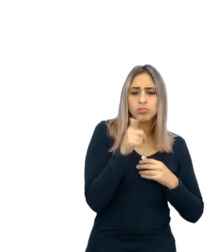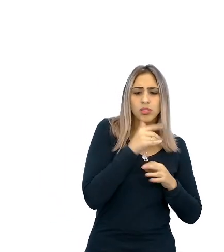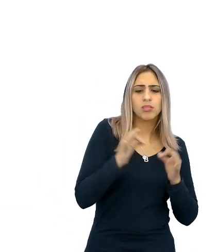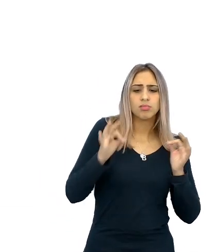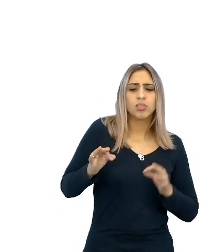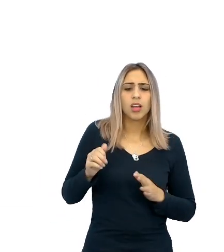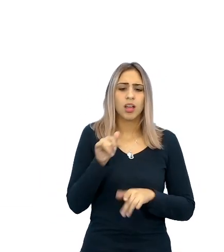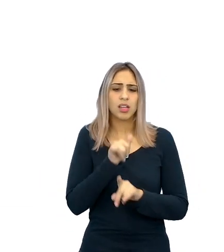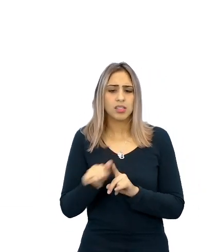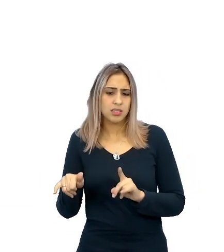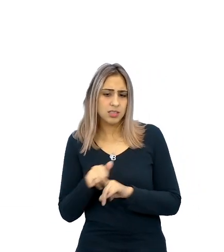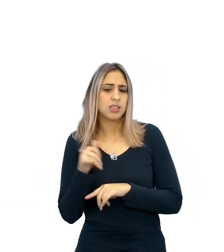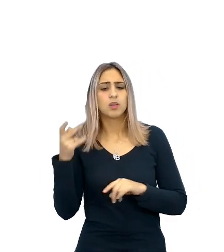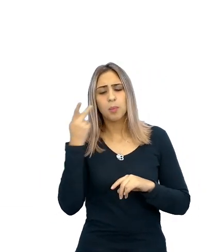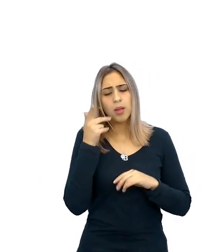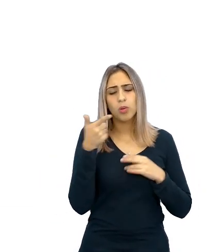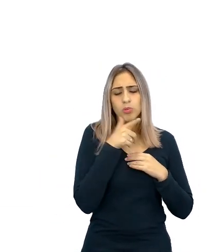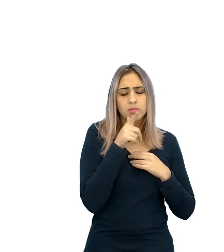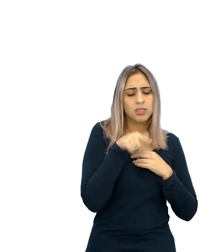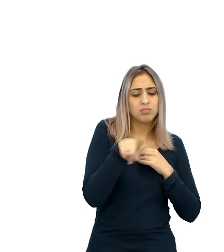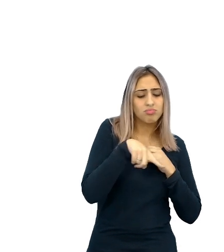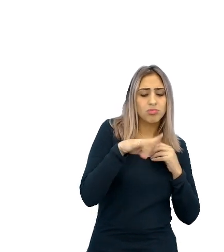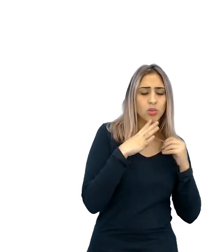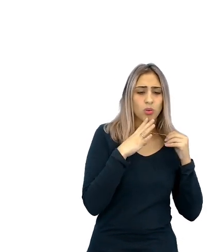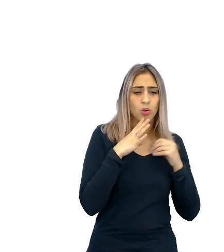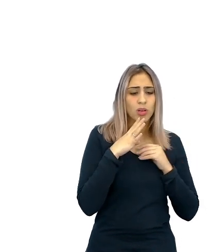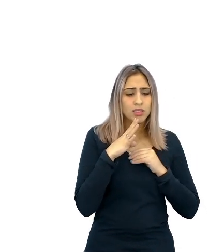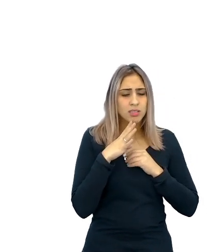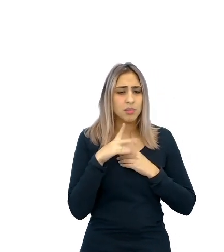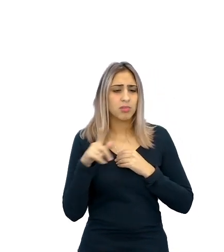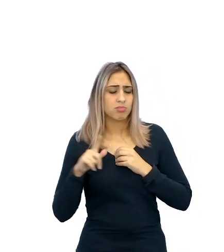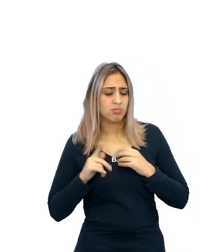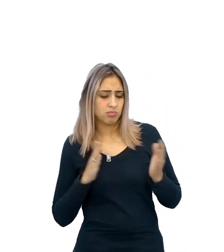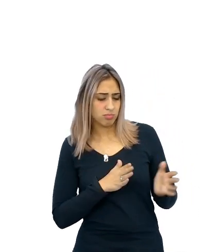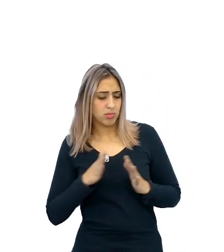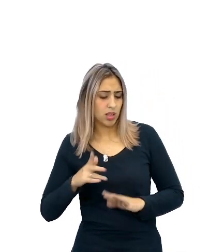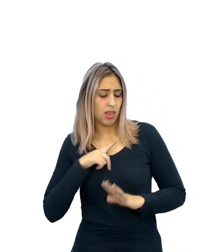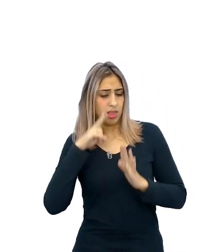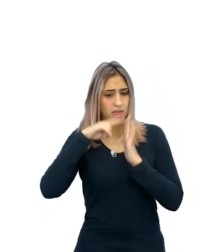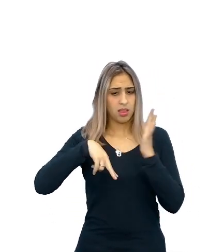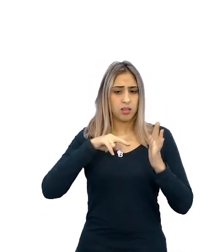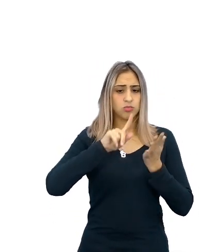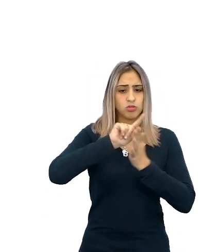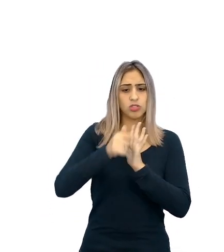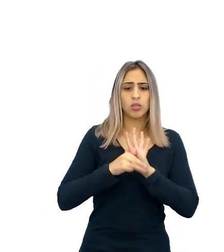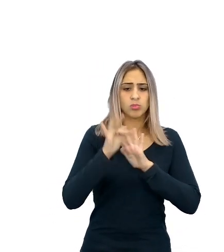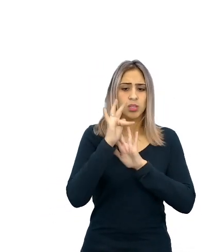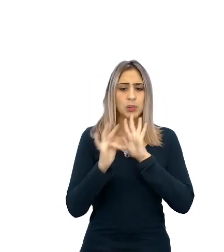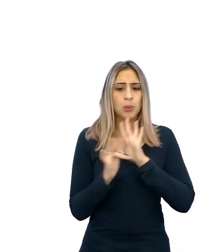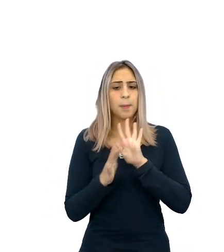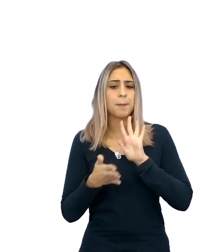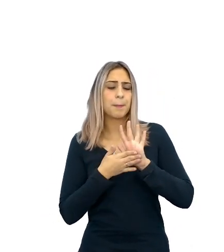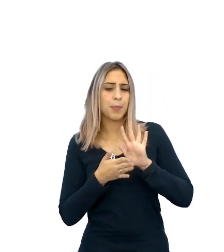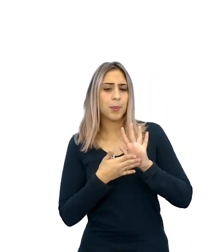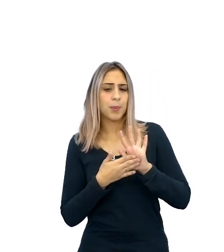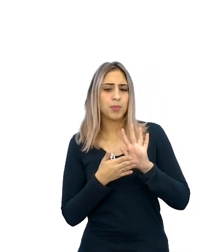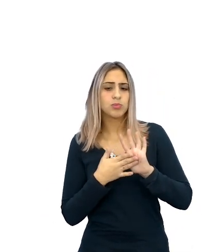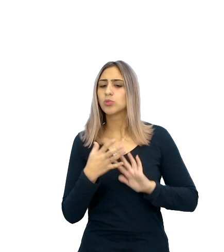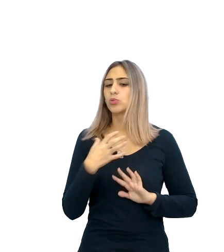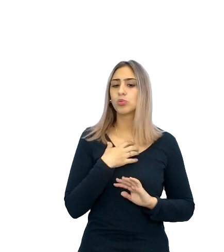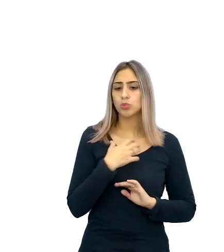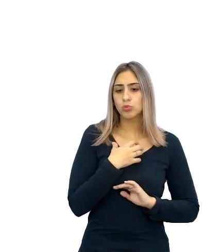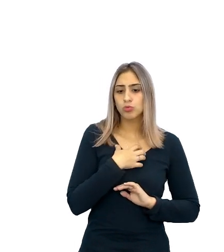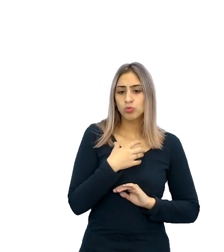ativar estratégias para aplicar esses conhecimentos e, consequentemente, ler os gêneros textuais propostos em